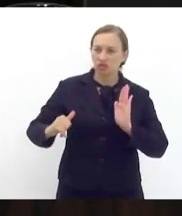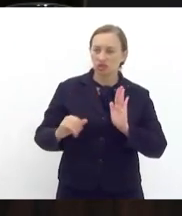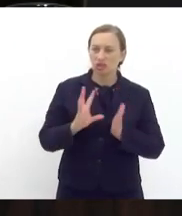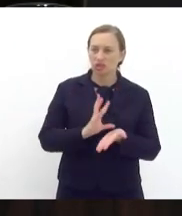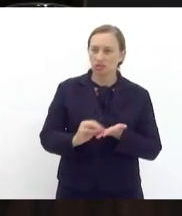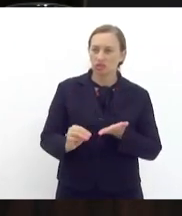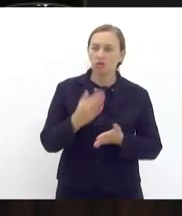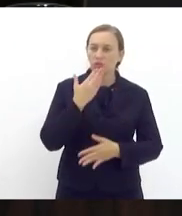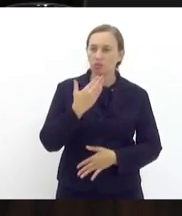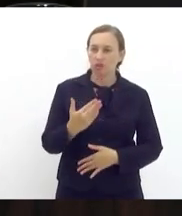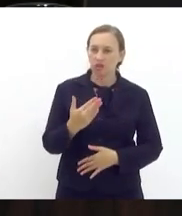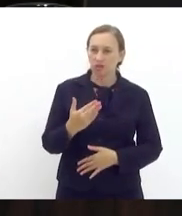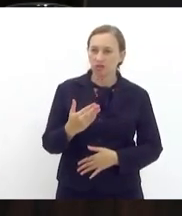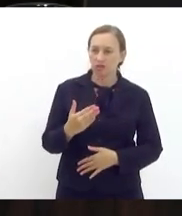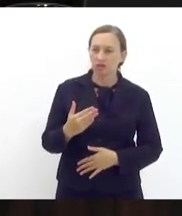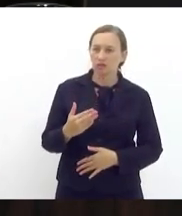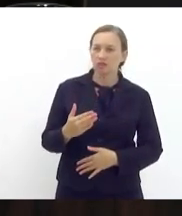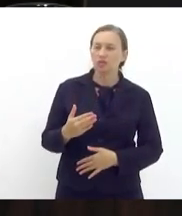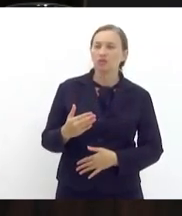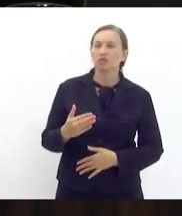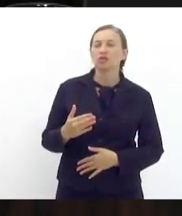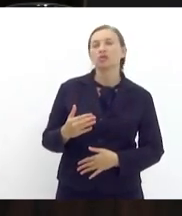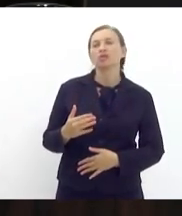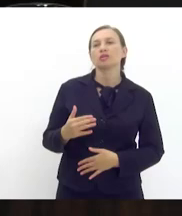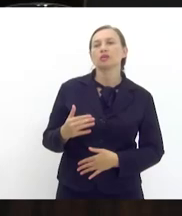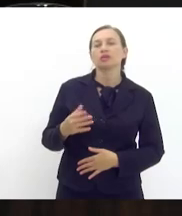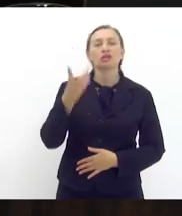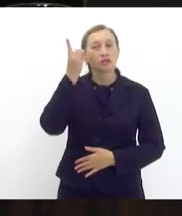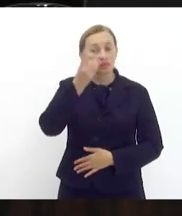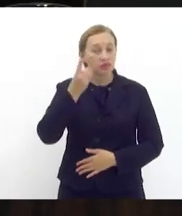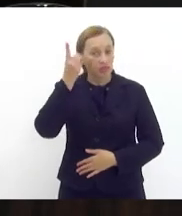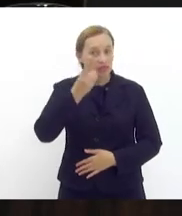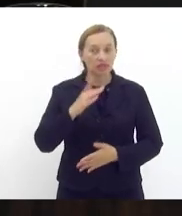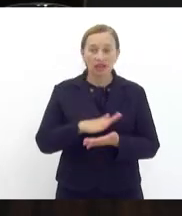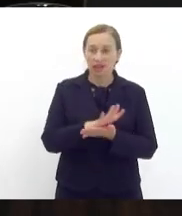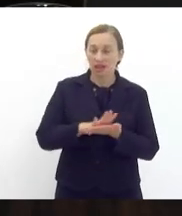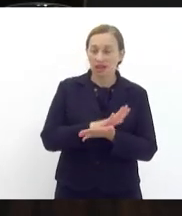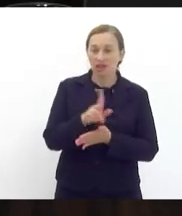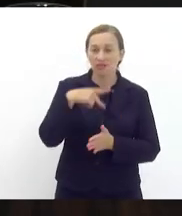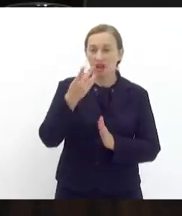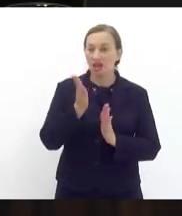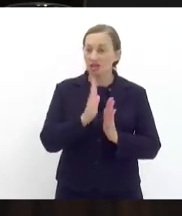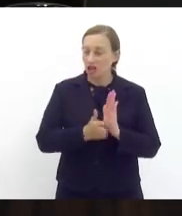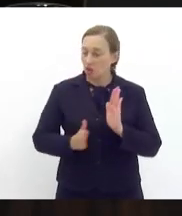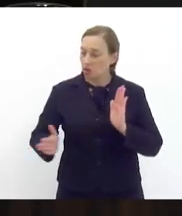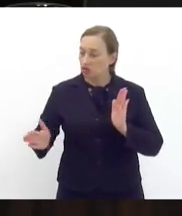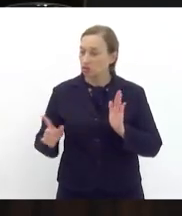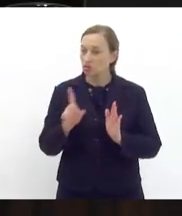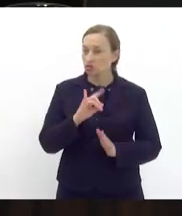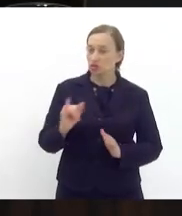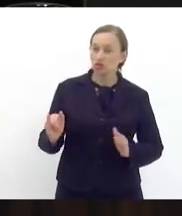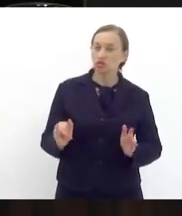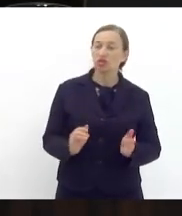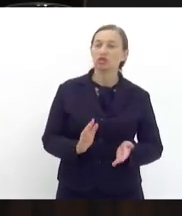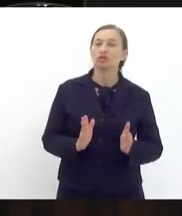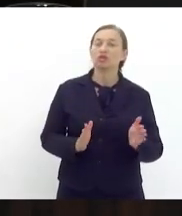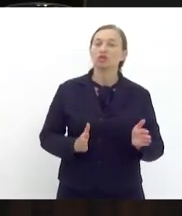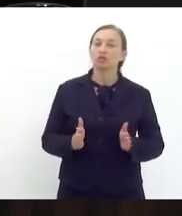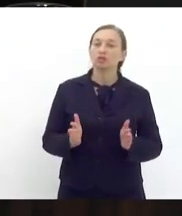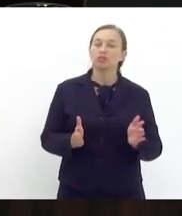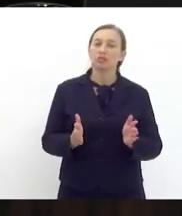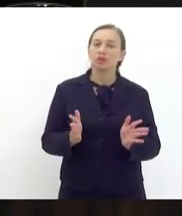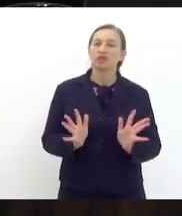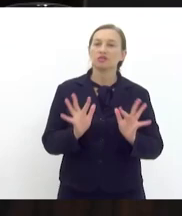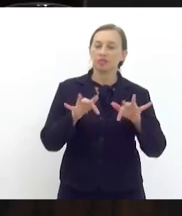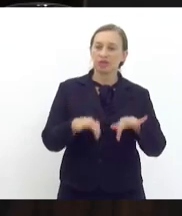pauta a pedido da autora nada mais havendo a tratar passa-se na ordem do dia